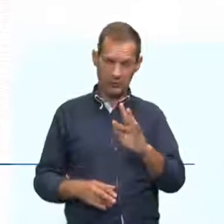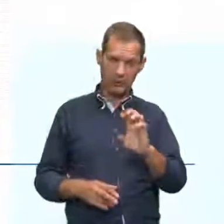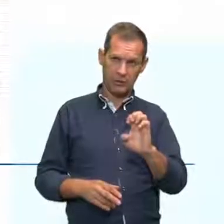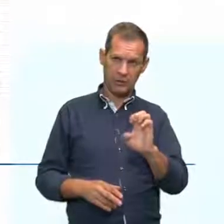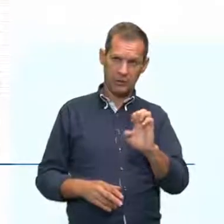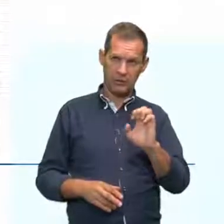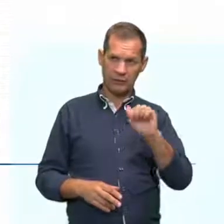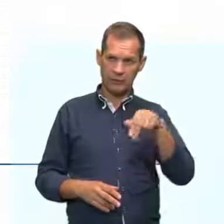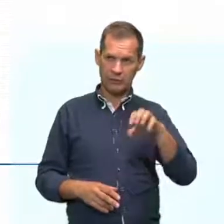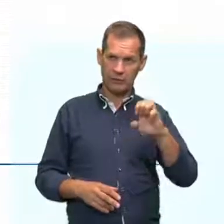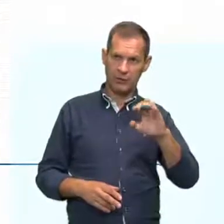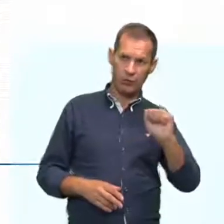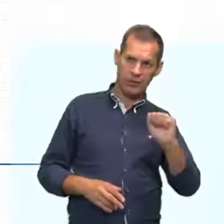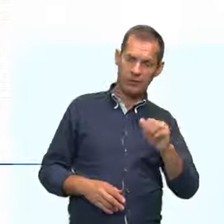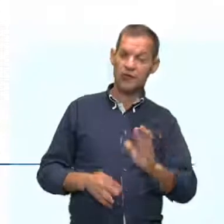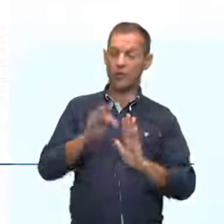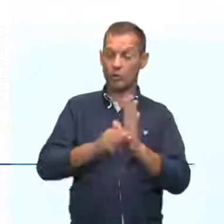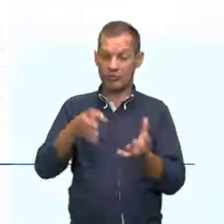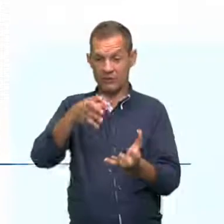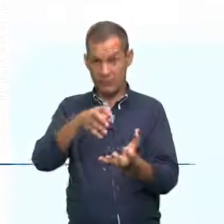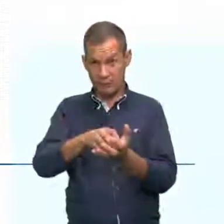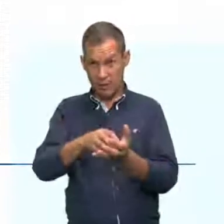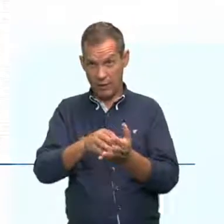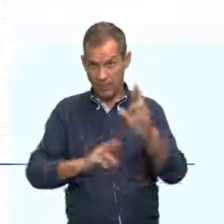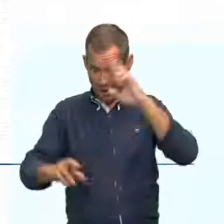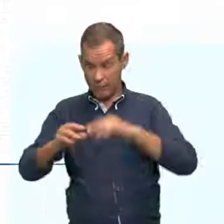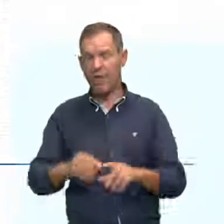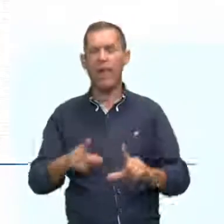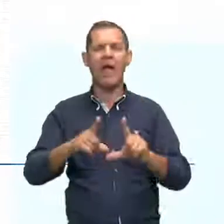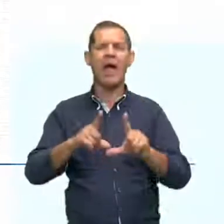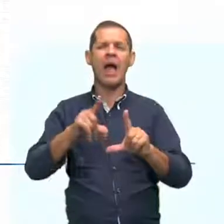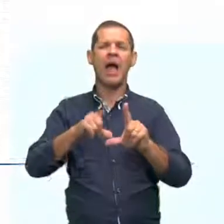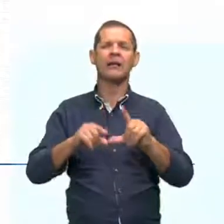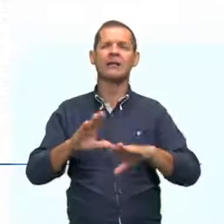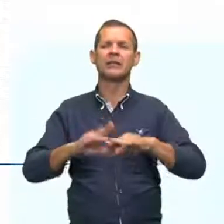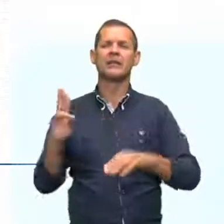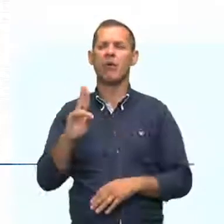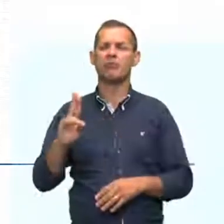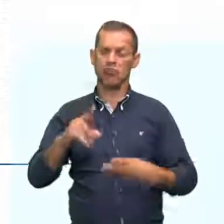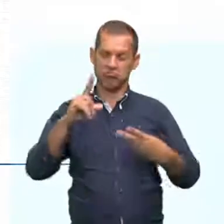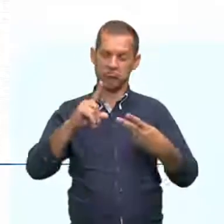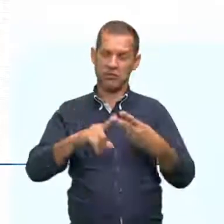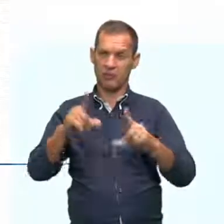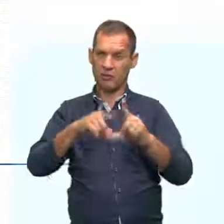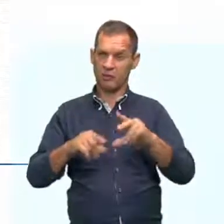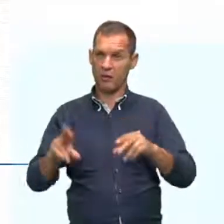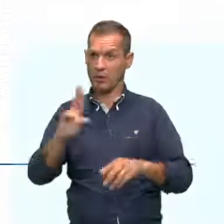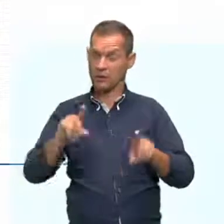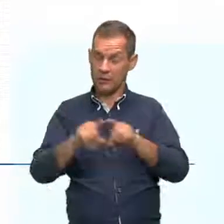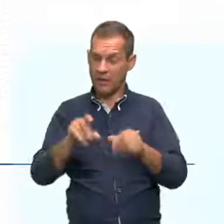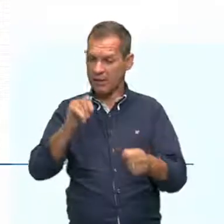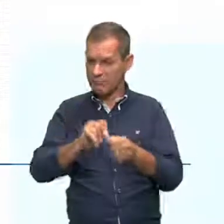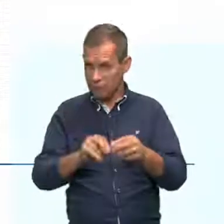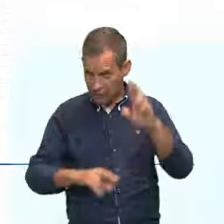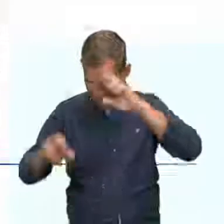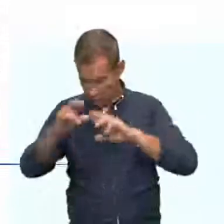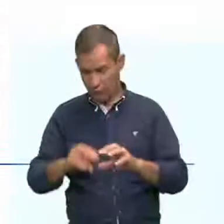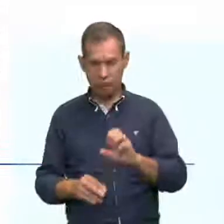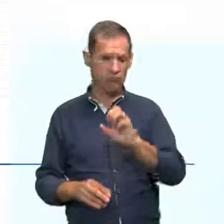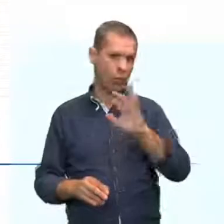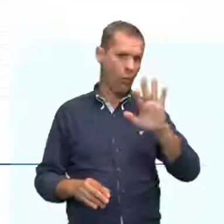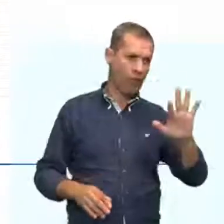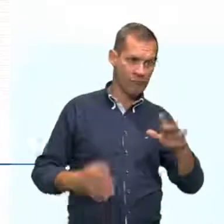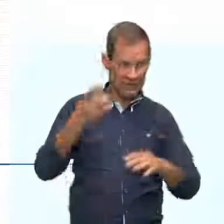texto criptografado e vê qual que é a letra mais utilizada, qual que é a segunda letra mais utilizada e faz a analogia com o alfabeto comum e